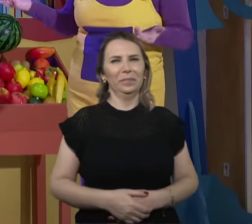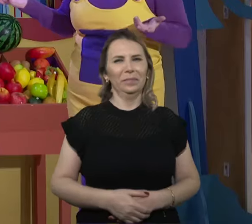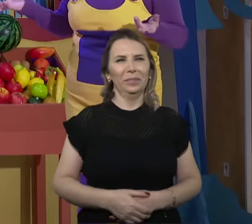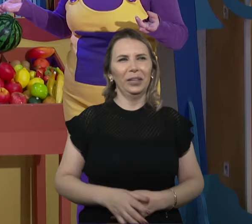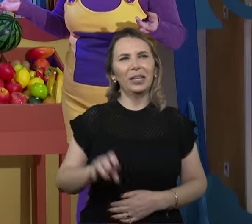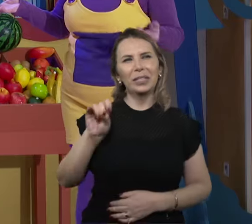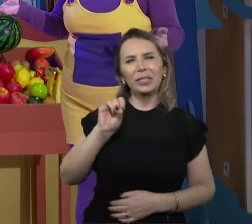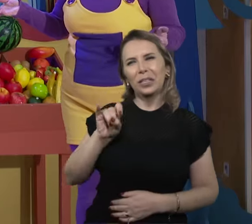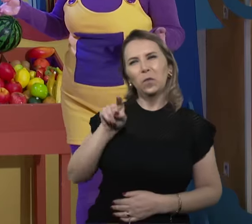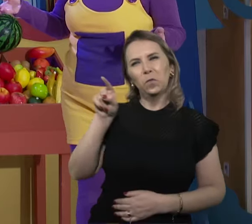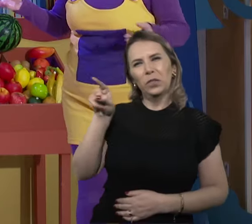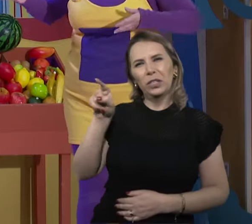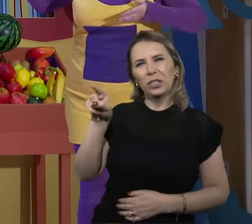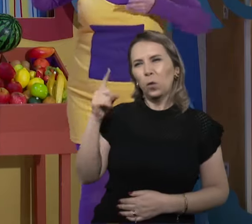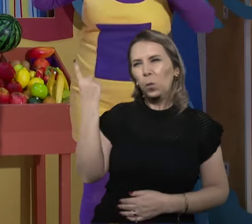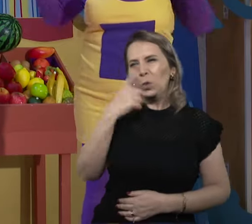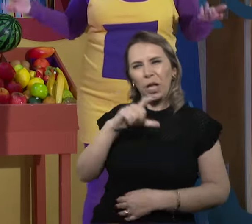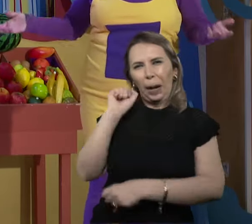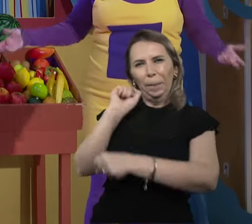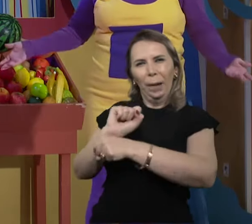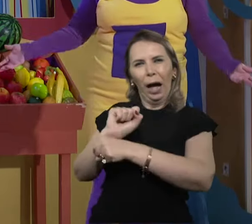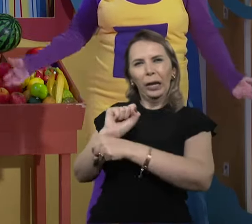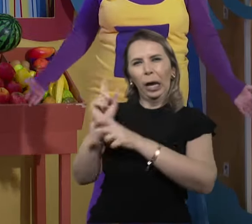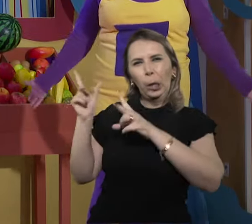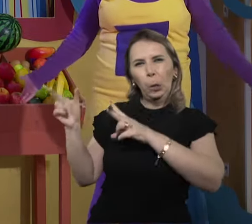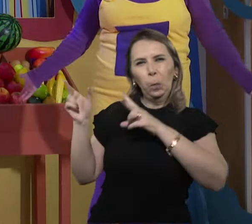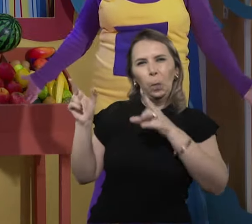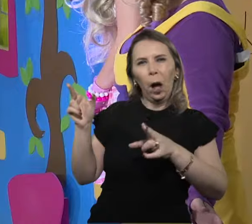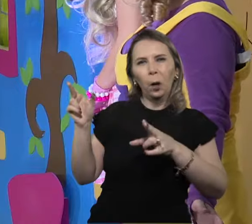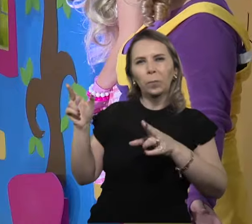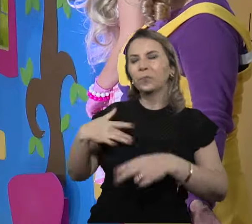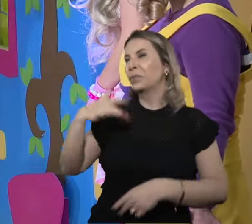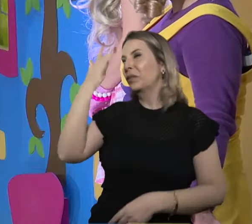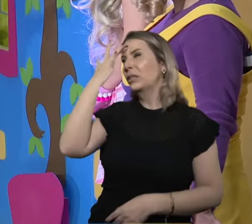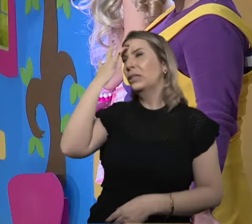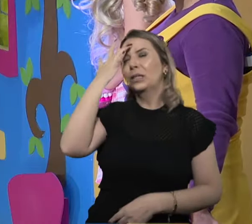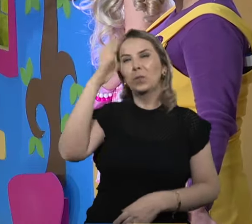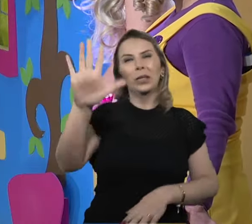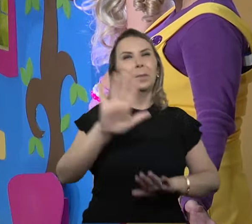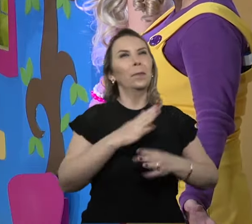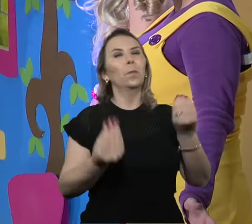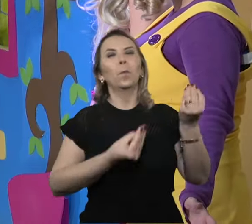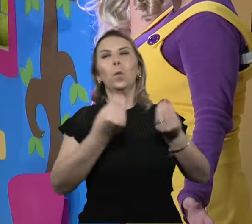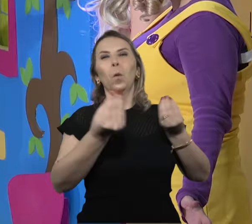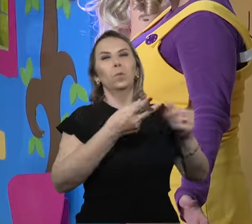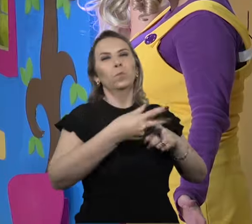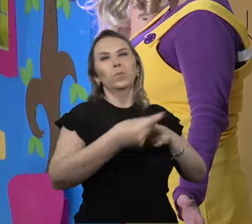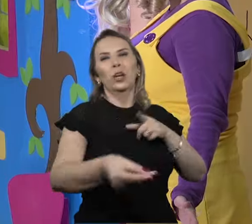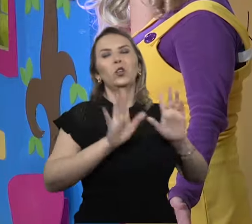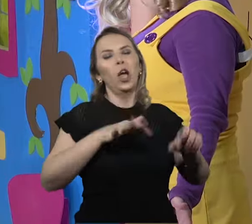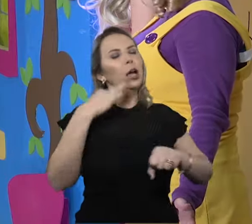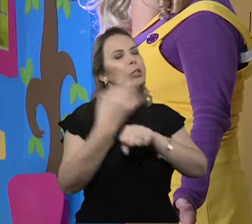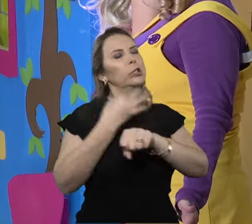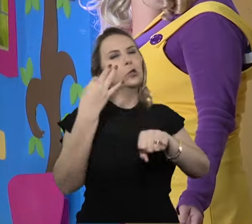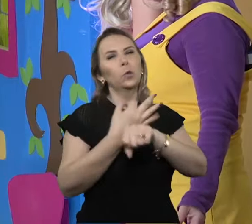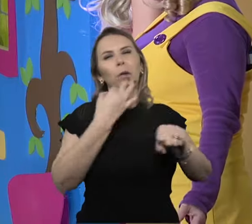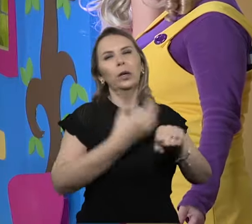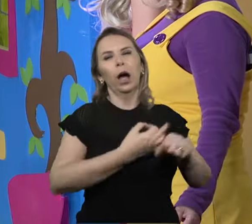Mas mesmo se vocês quiserem, vocês não conseguem parar? Não sabemos mais o que fazer.